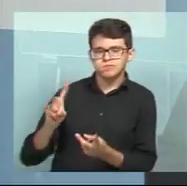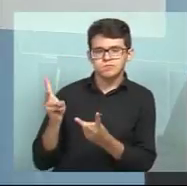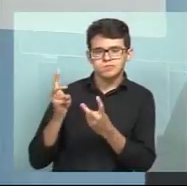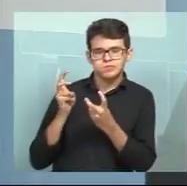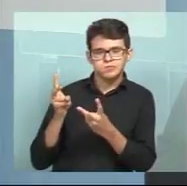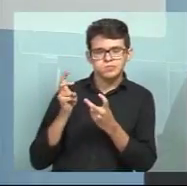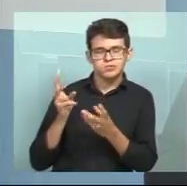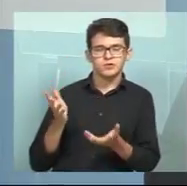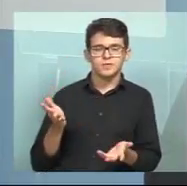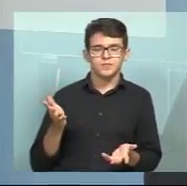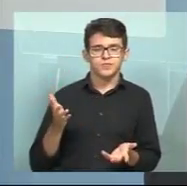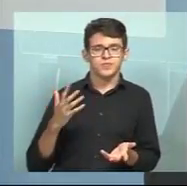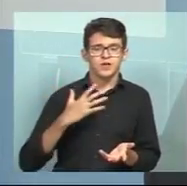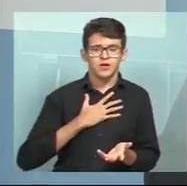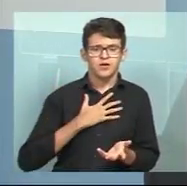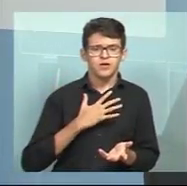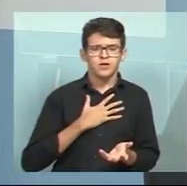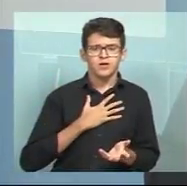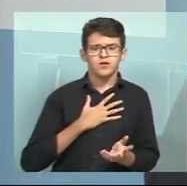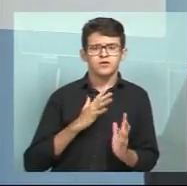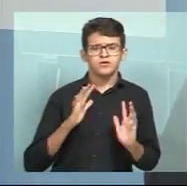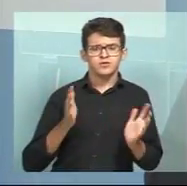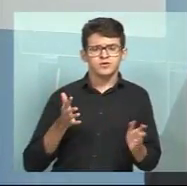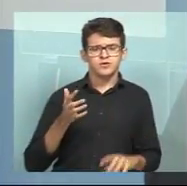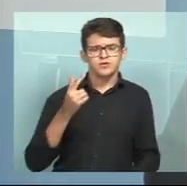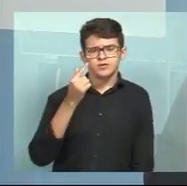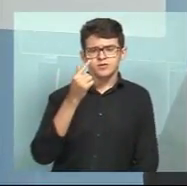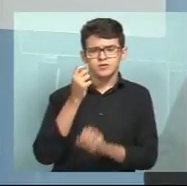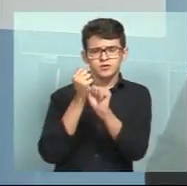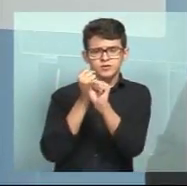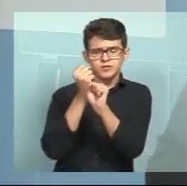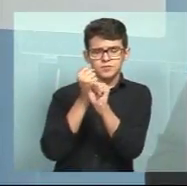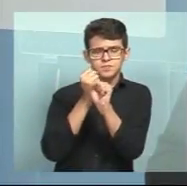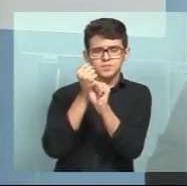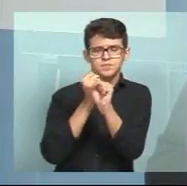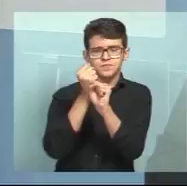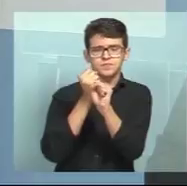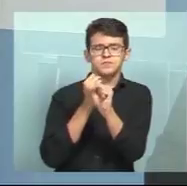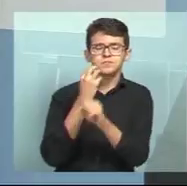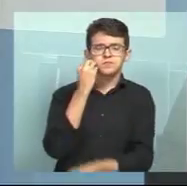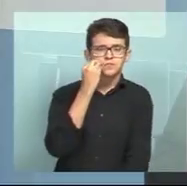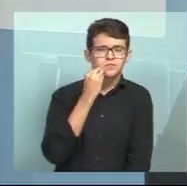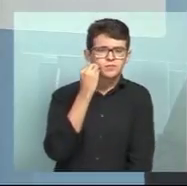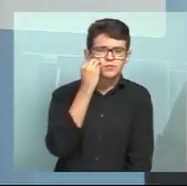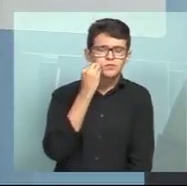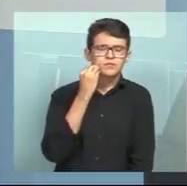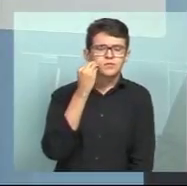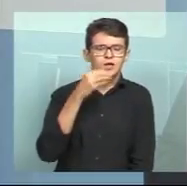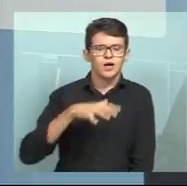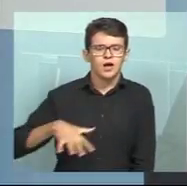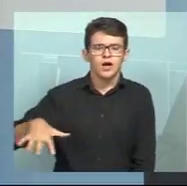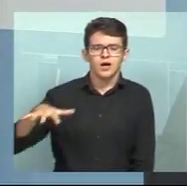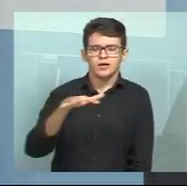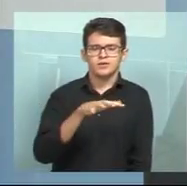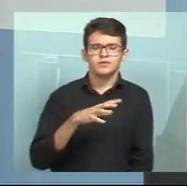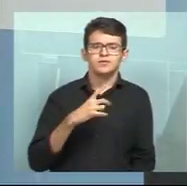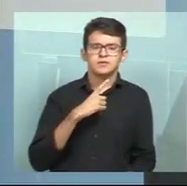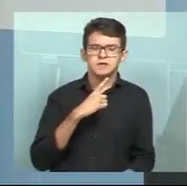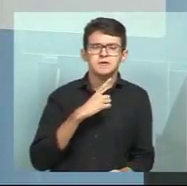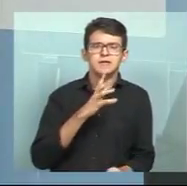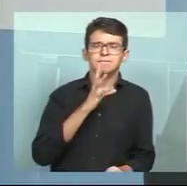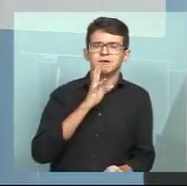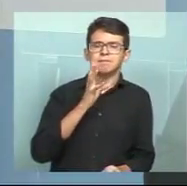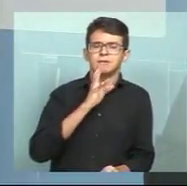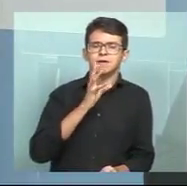faço programa pela Ordem há quase 7 anos aqui na TV. A gente transita, né? Na TV Assembleia, o programa Aula da Verdade